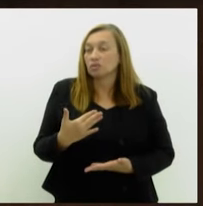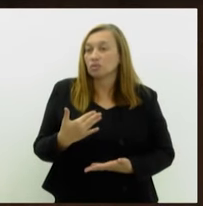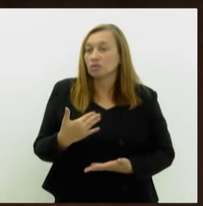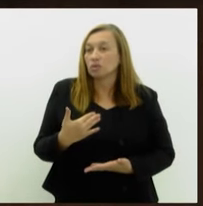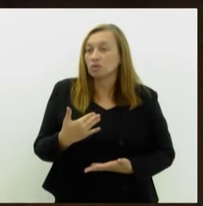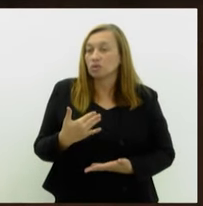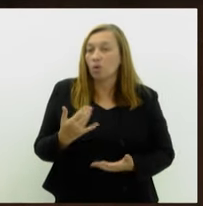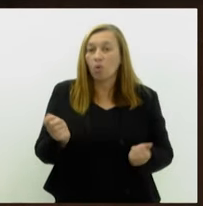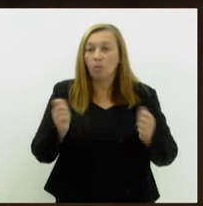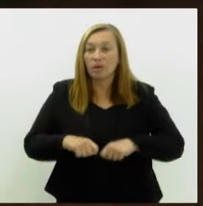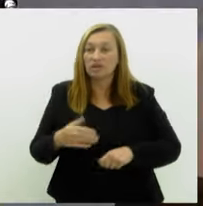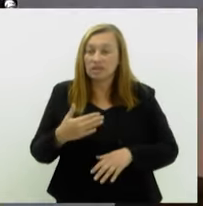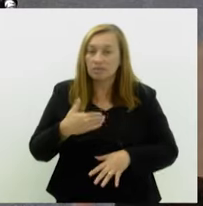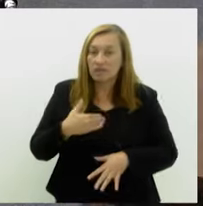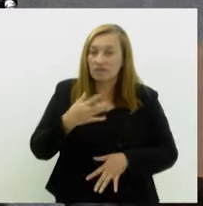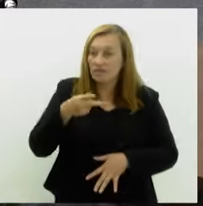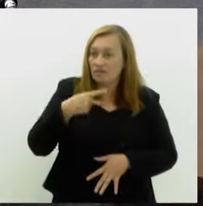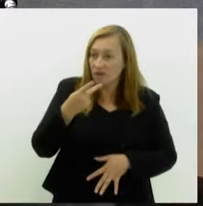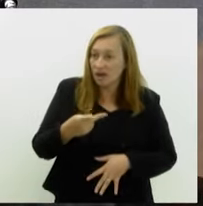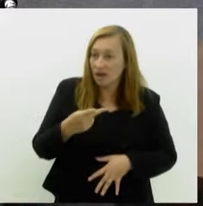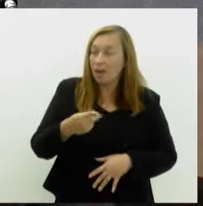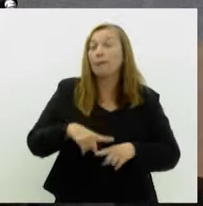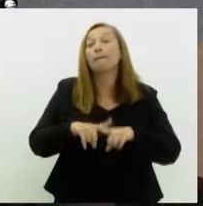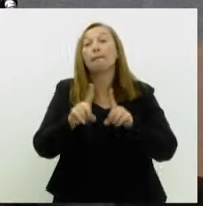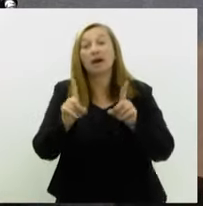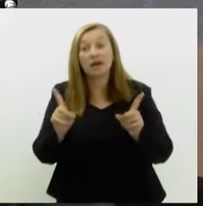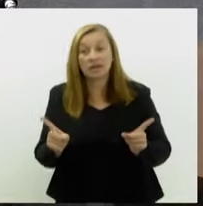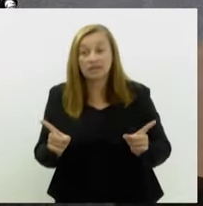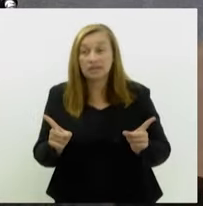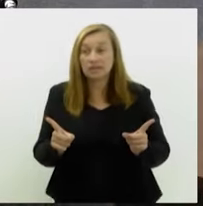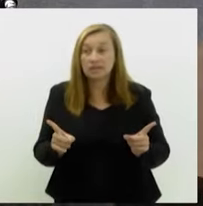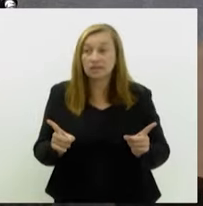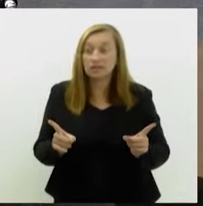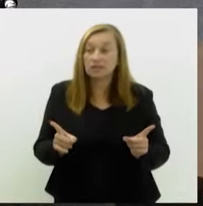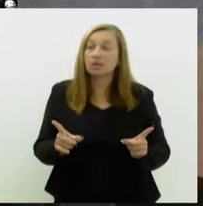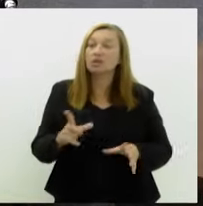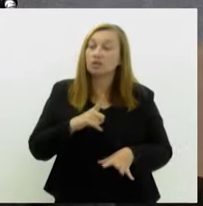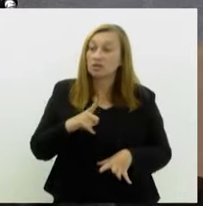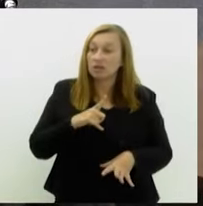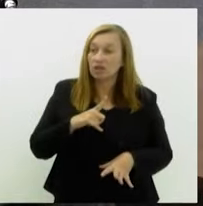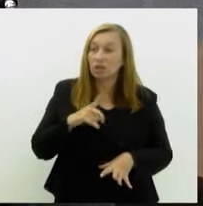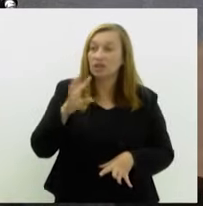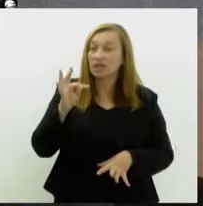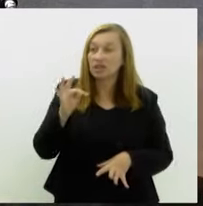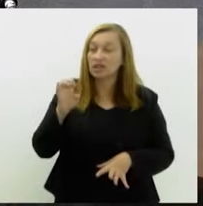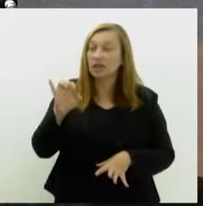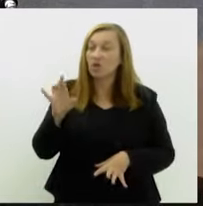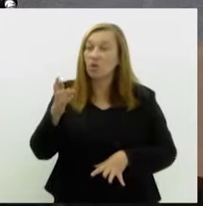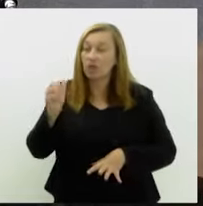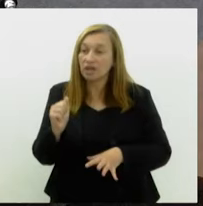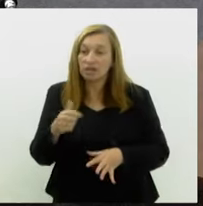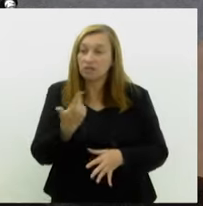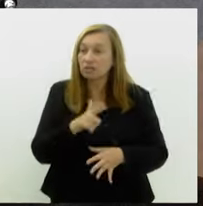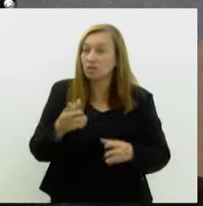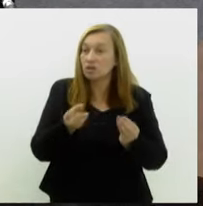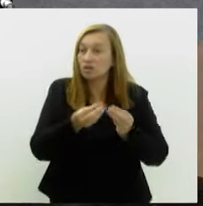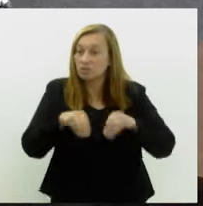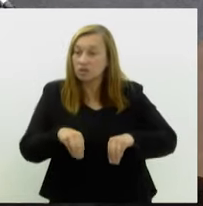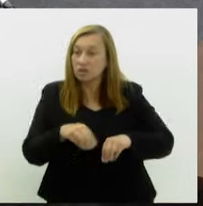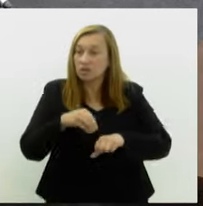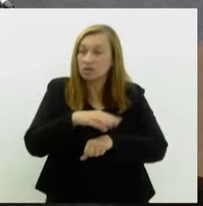da minha competência opinar, mas eu tenho, inclusive, uma teoria que não há prejudicabilidade em